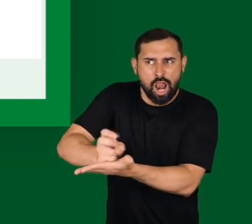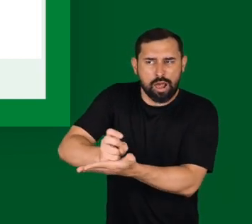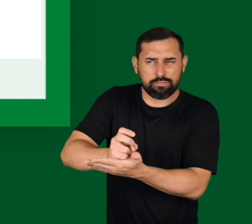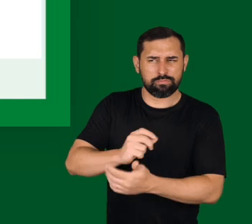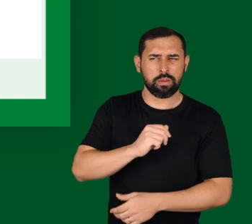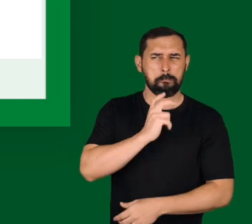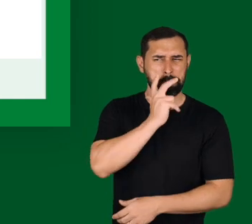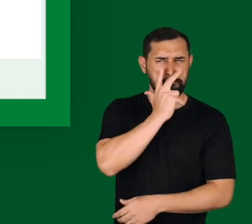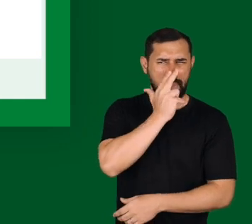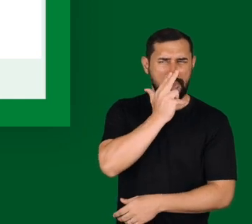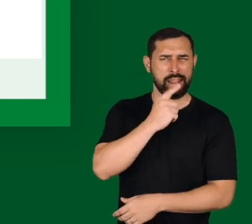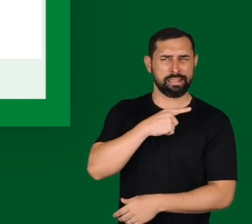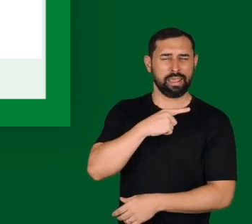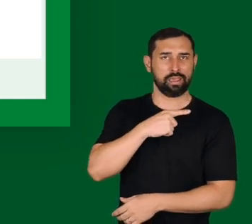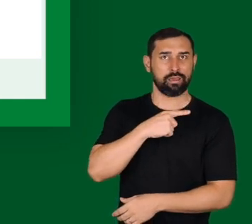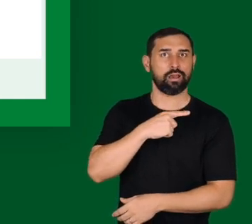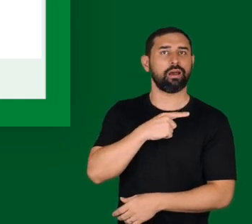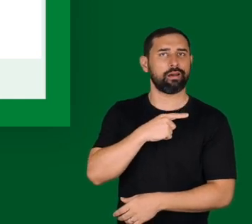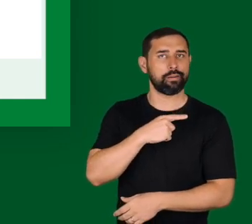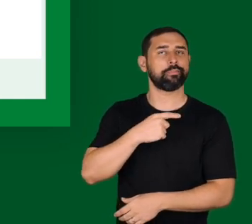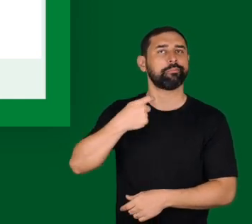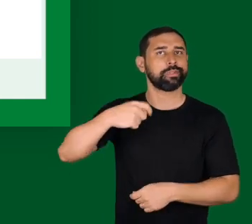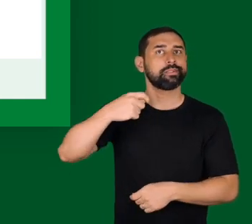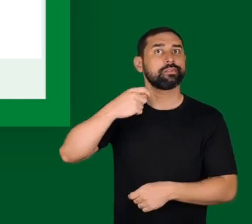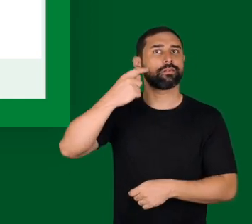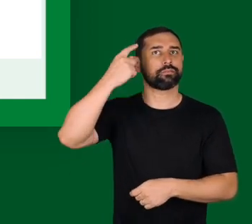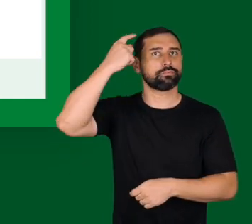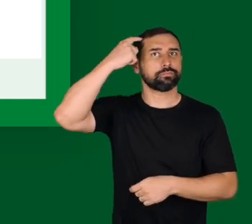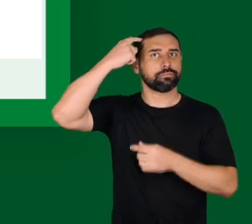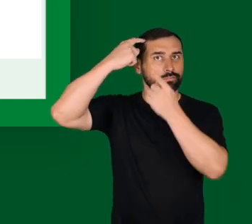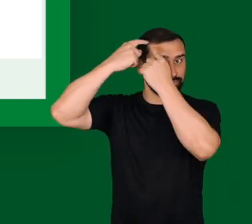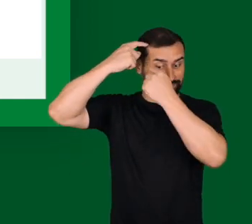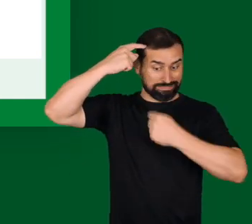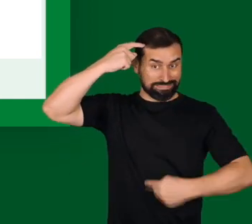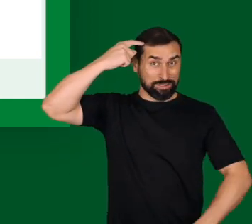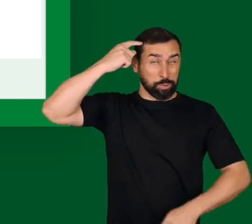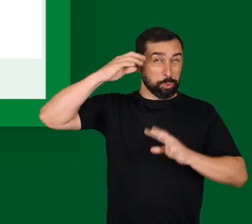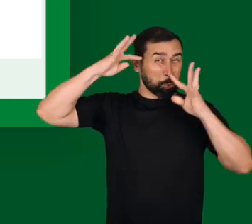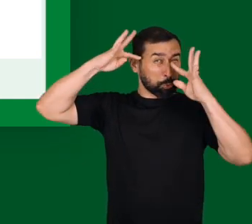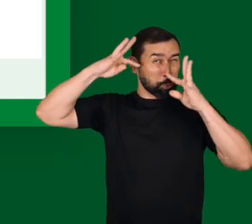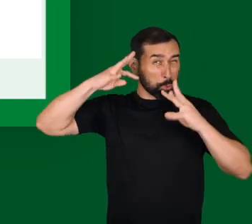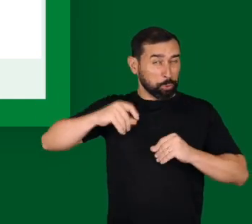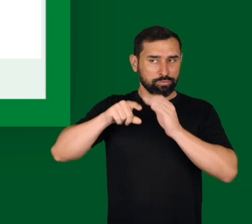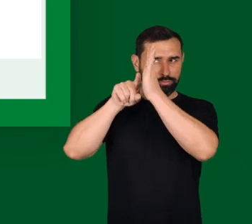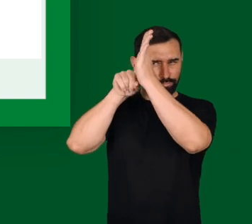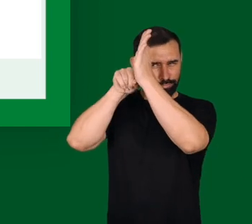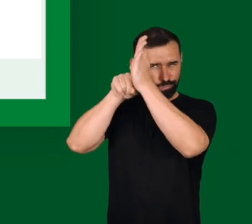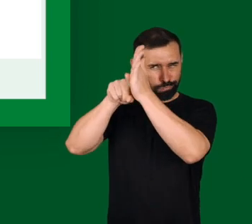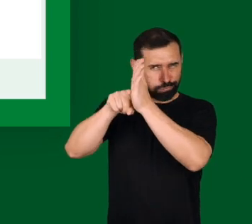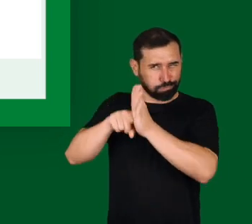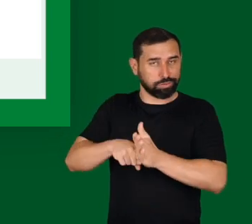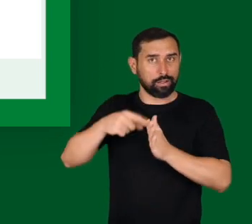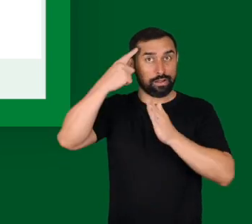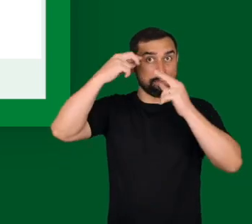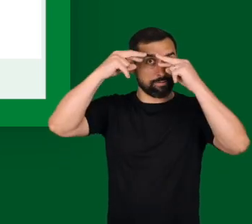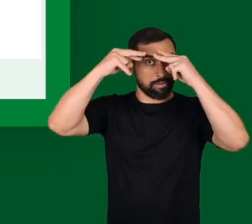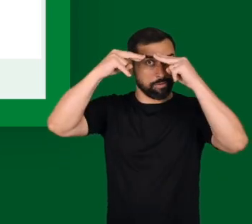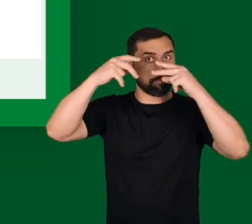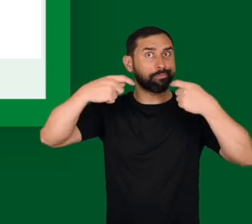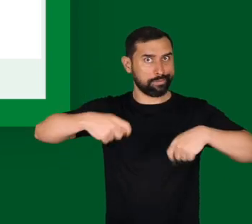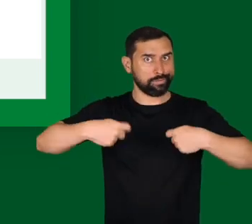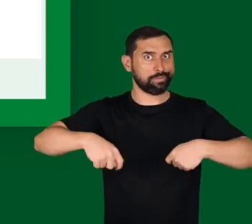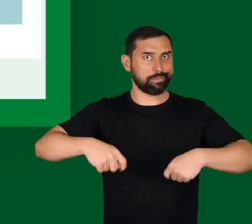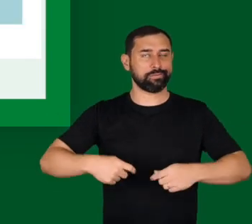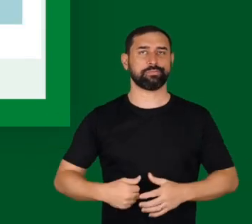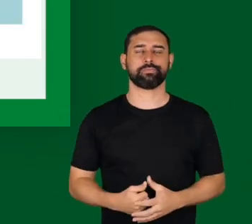crise convulsiva, a gente tem que fazer um exame neurológico completo e minucioso, da